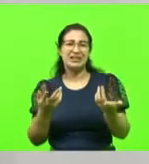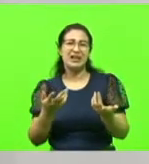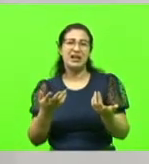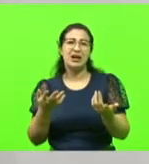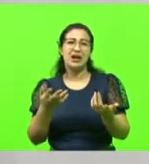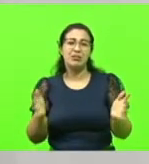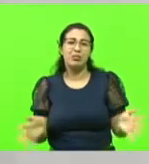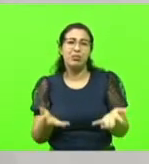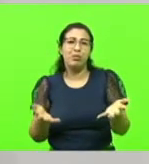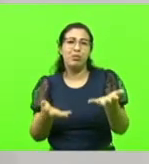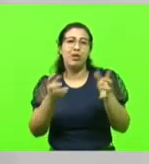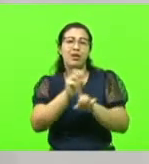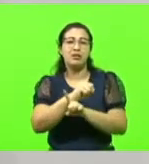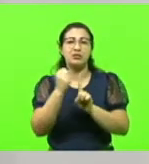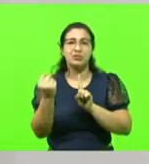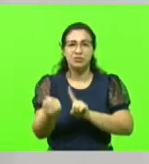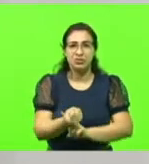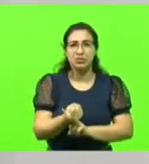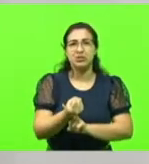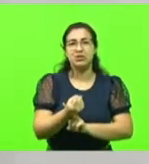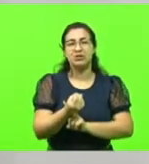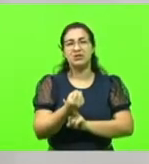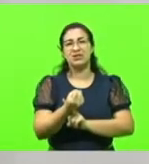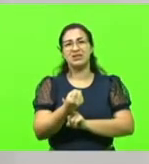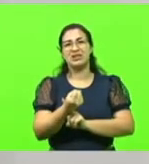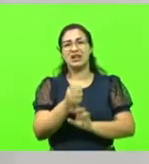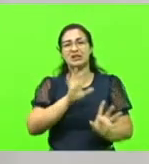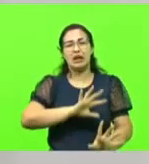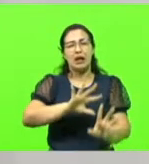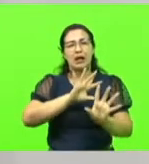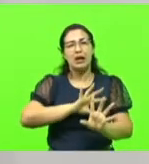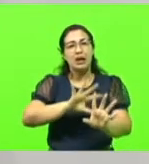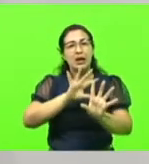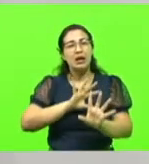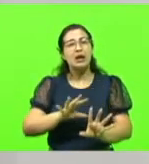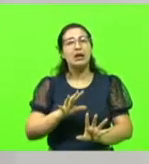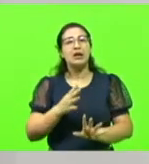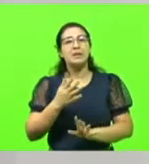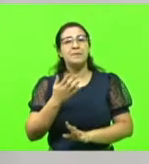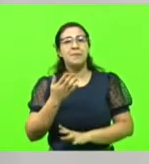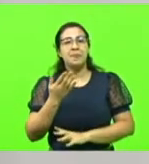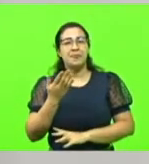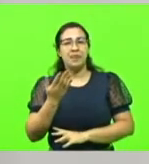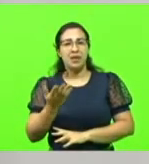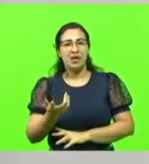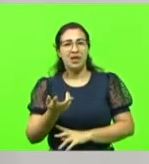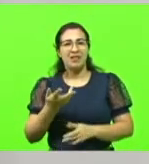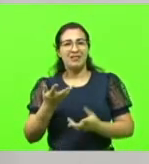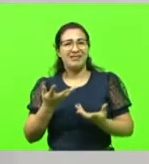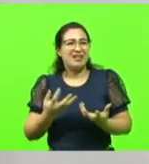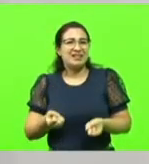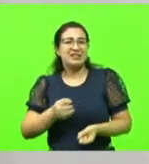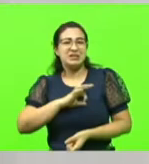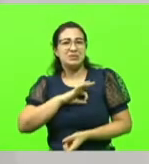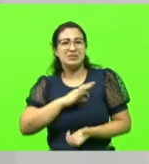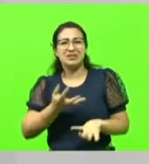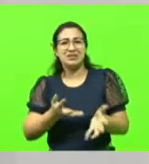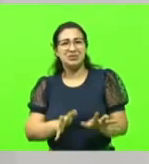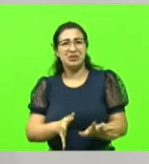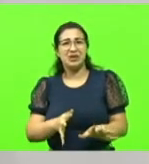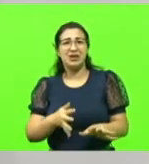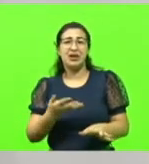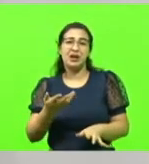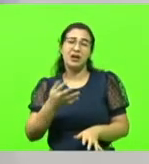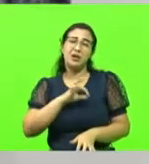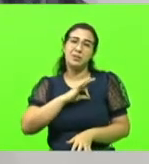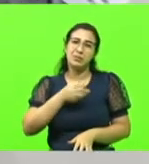quem realmente expõe a sua vida, sobe o morro, pode não voltar para casa, para a